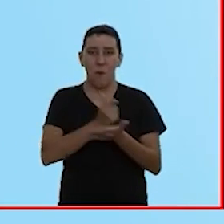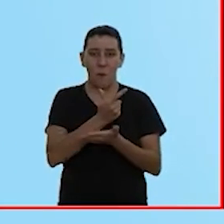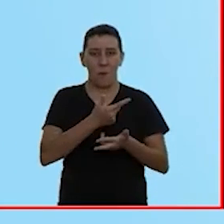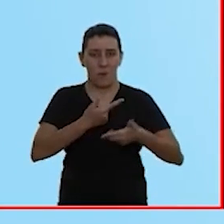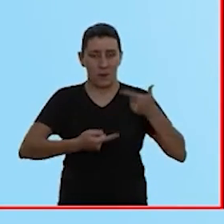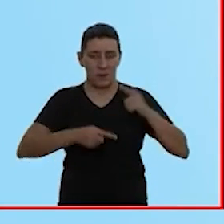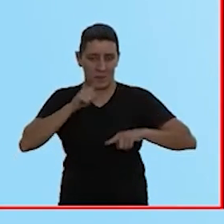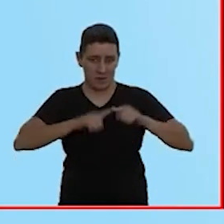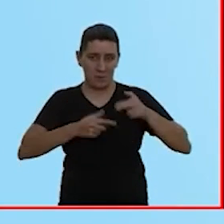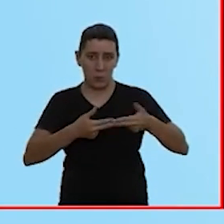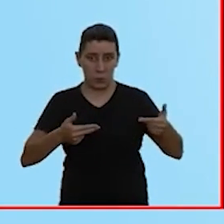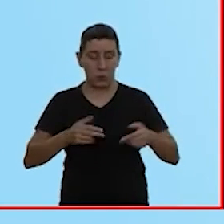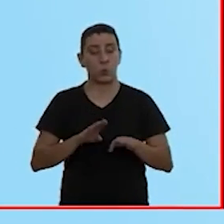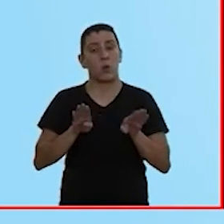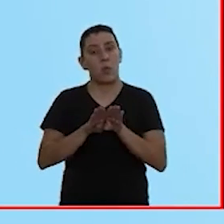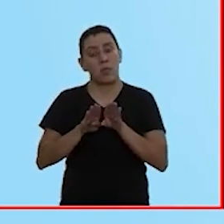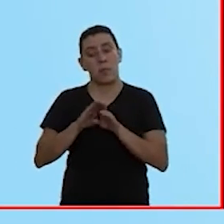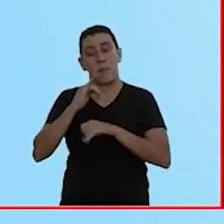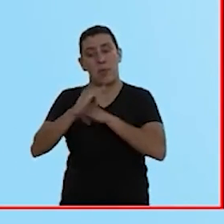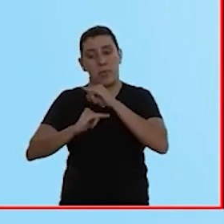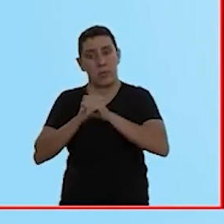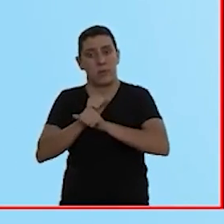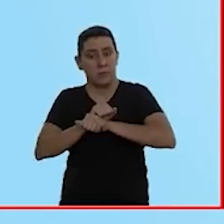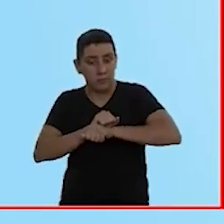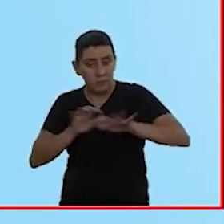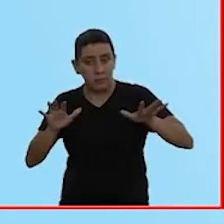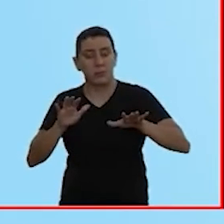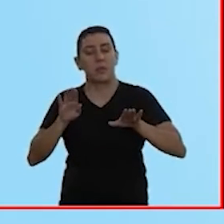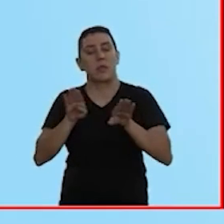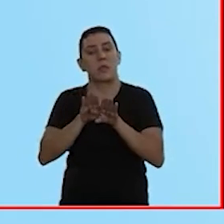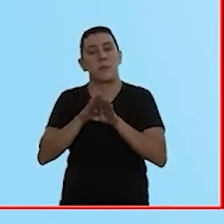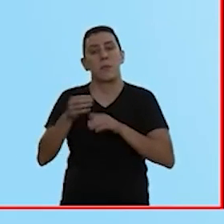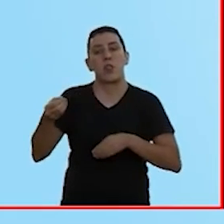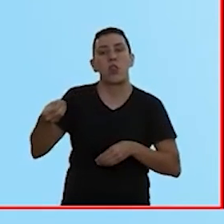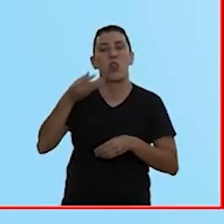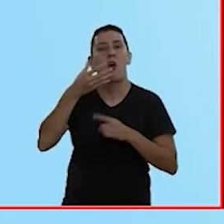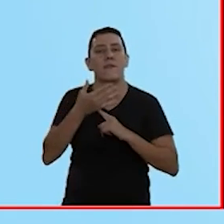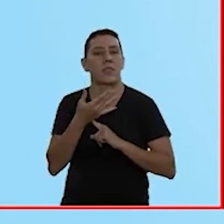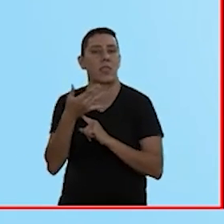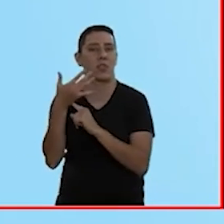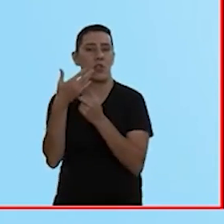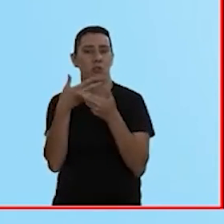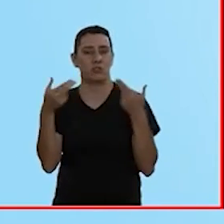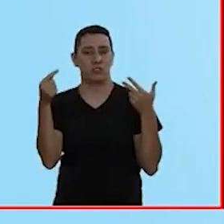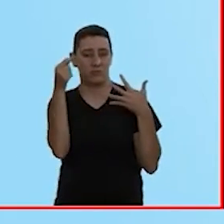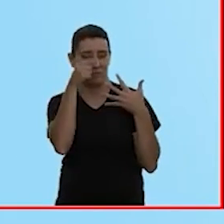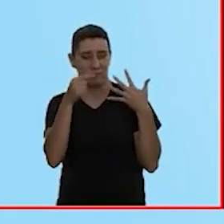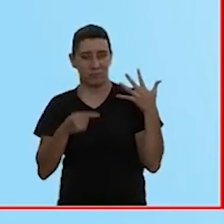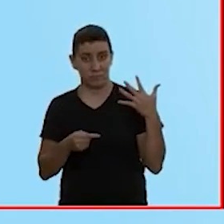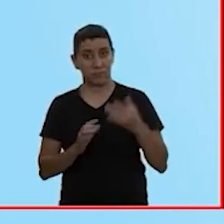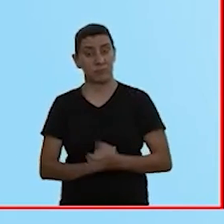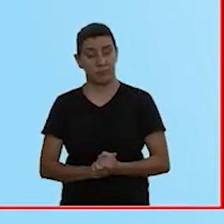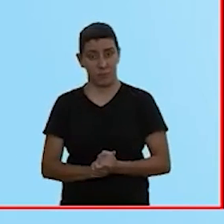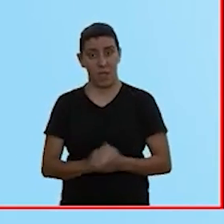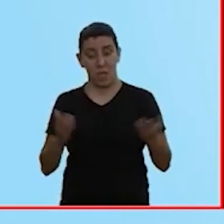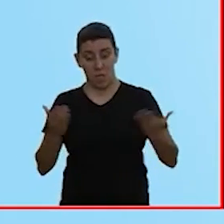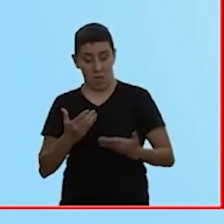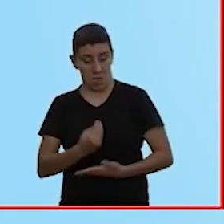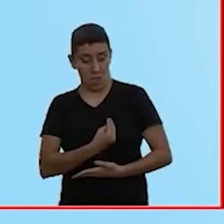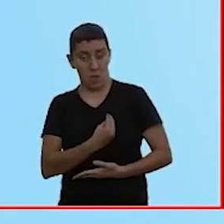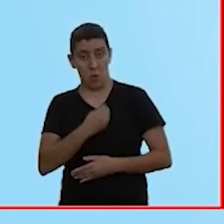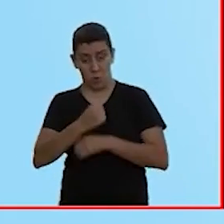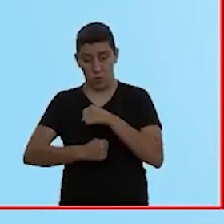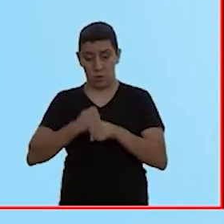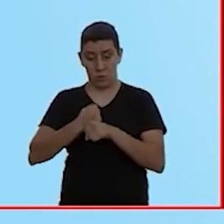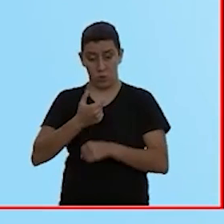também a digitalização E as novas tecnologias de energia solar e hoje em 2020 a gente já tá vendo uma tendência de cada